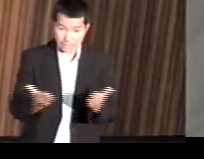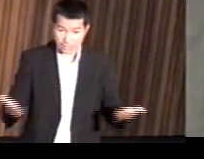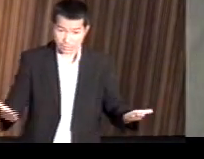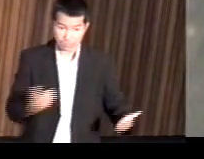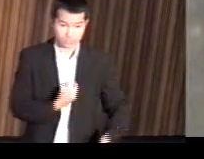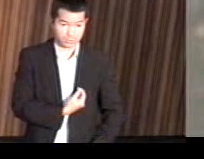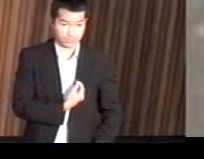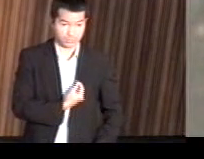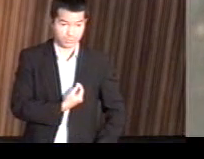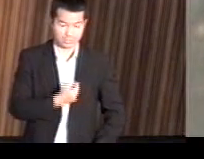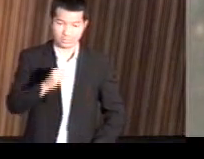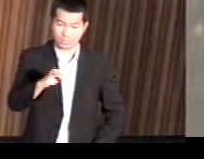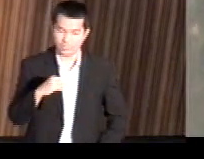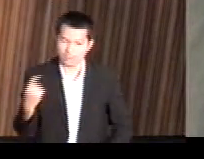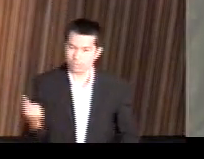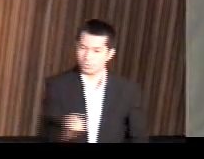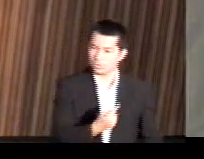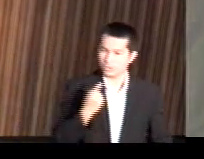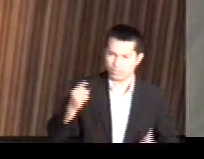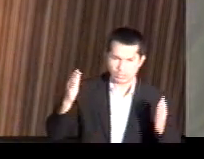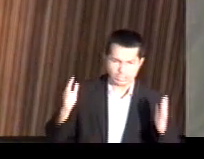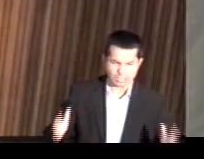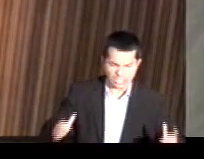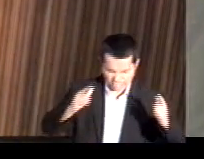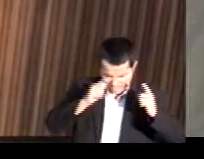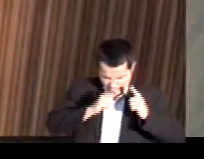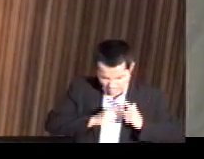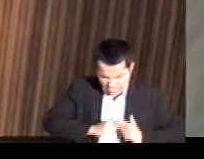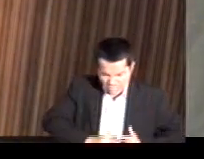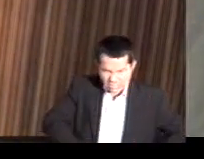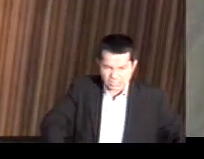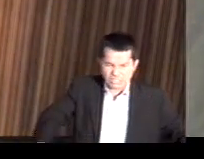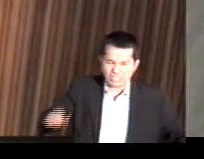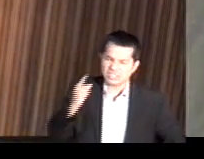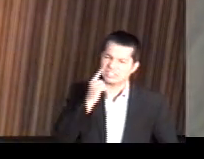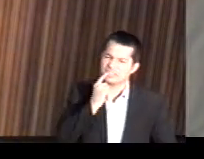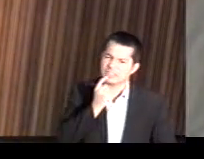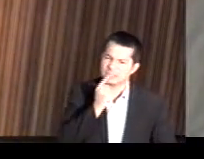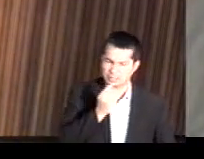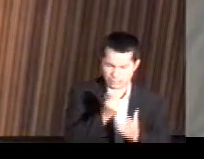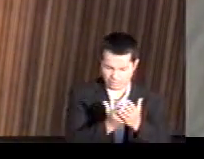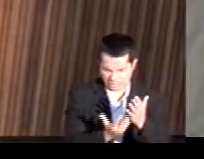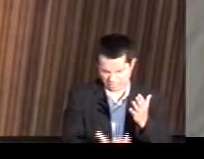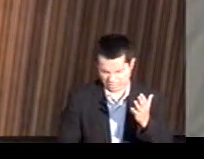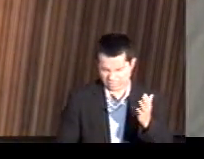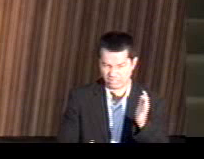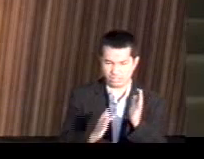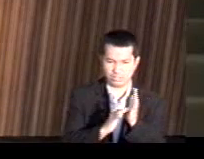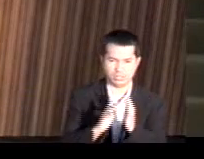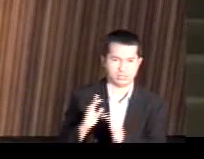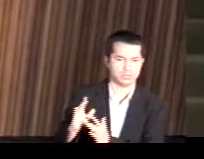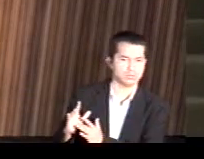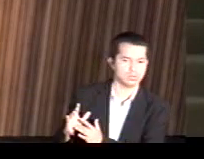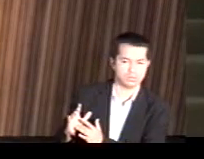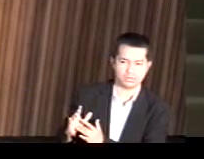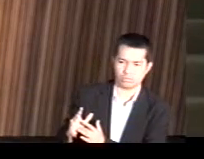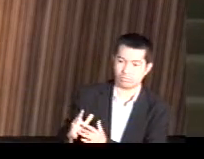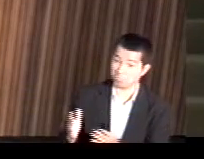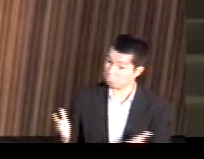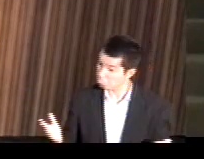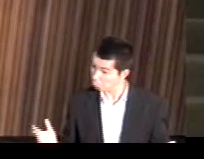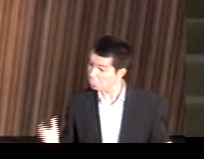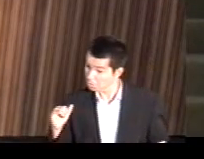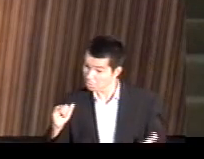nós formos lavados no sangue do Cordeiro. Ou seja, se a justiça do Rei